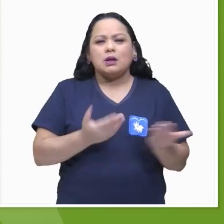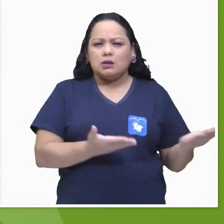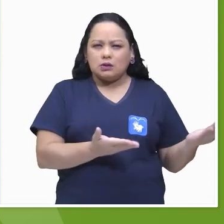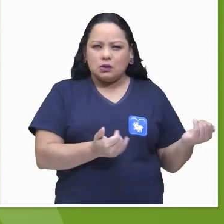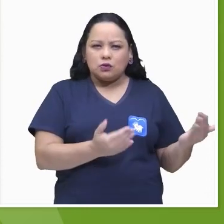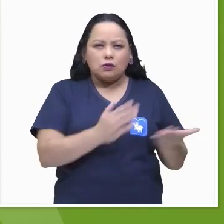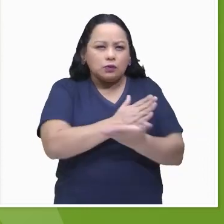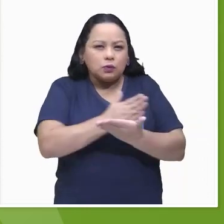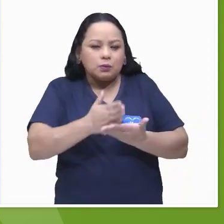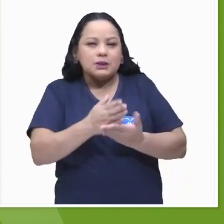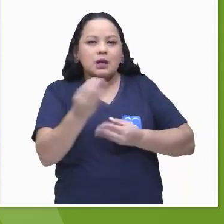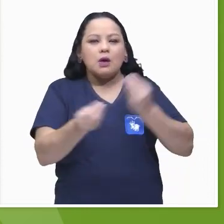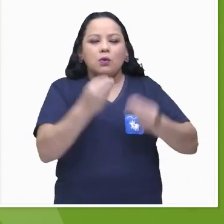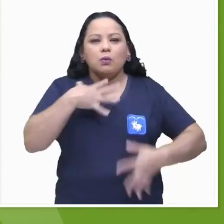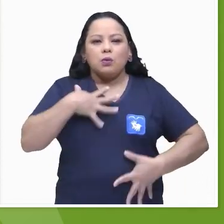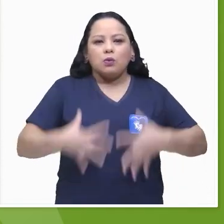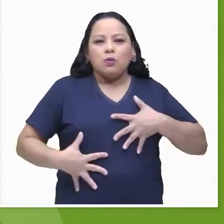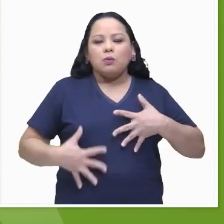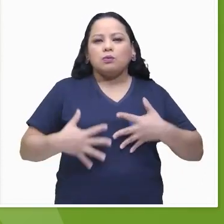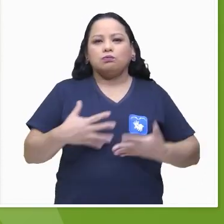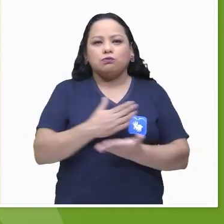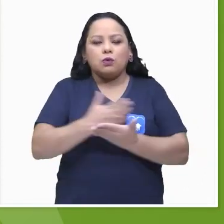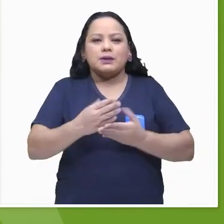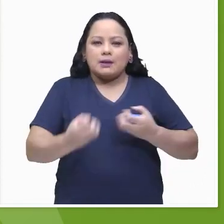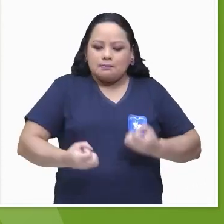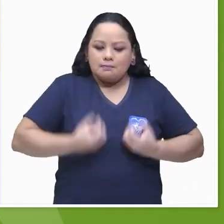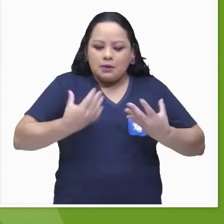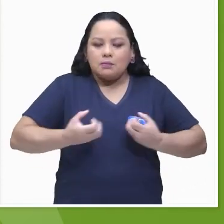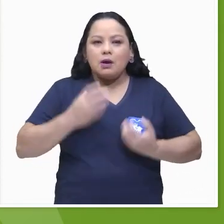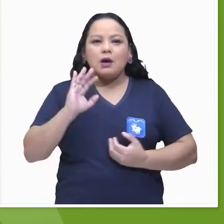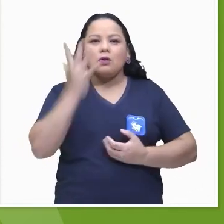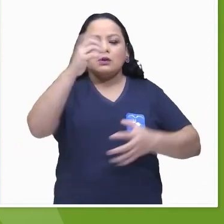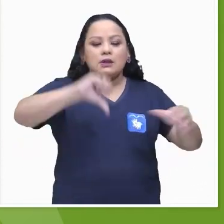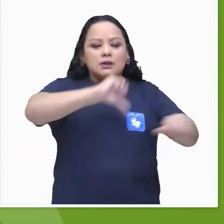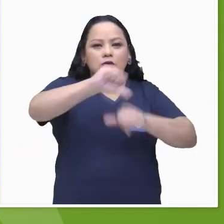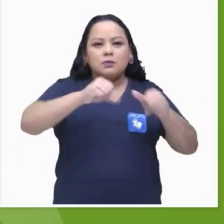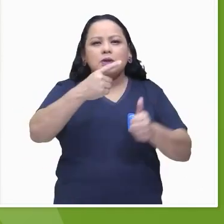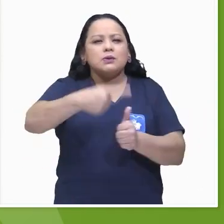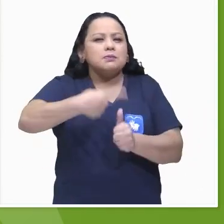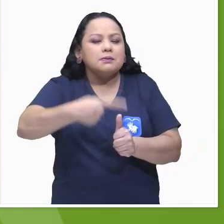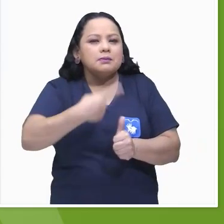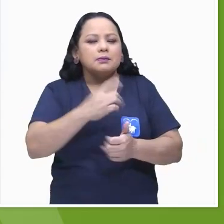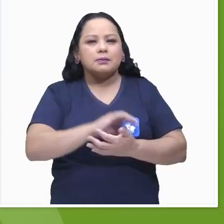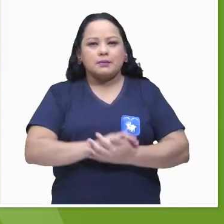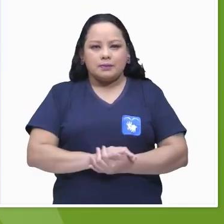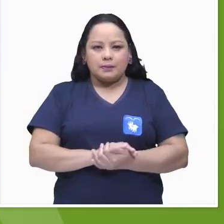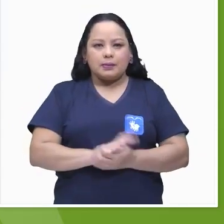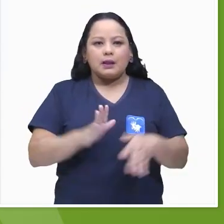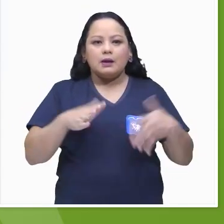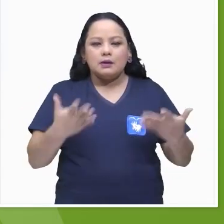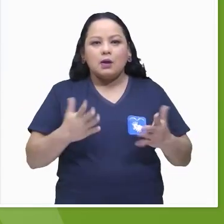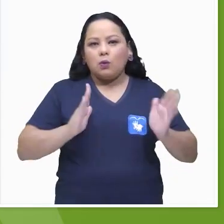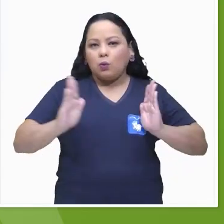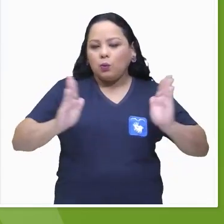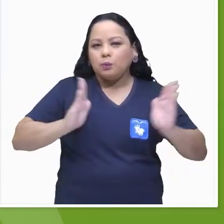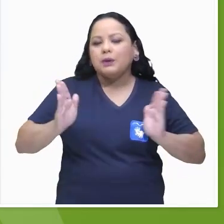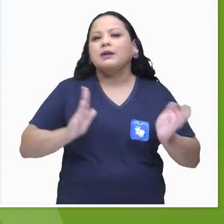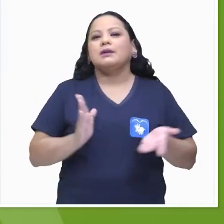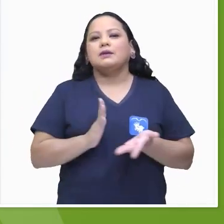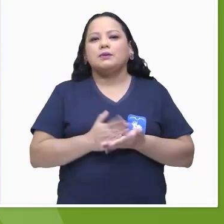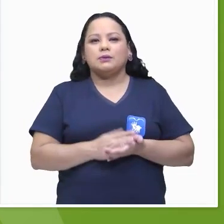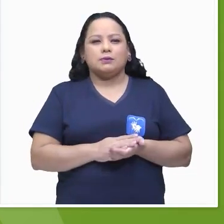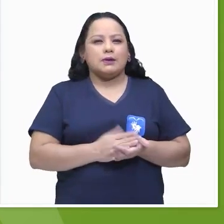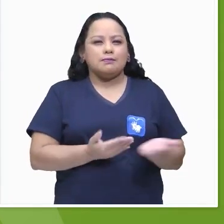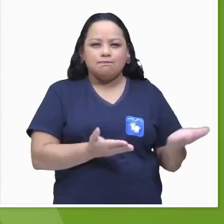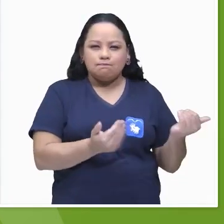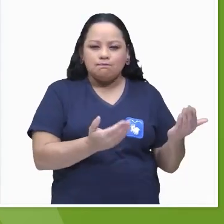que o corpo começa a produzir esses hormônios e acontecem as primeiras transformações, tá? Então, o período da puberdade é um período